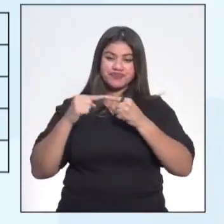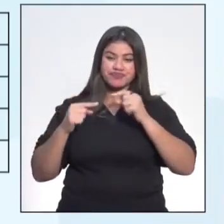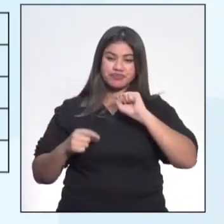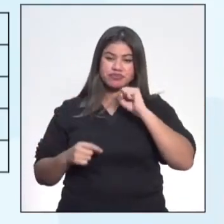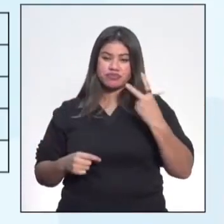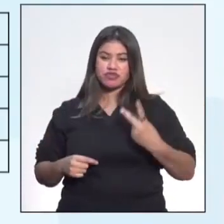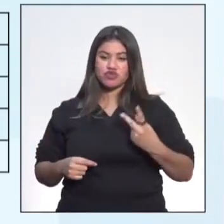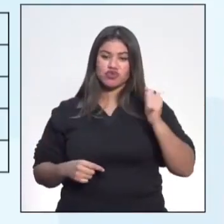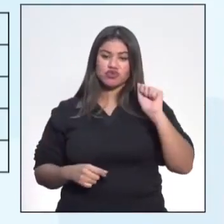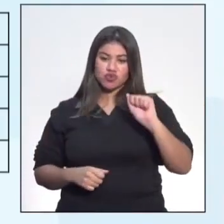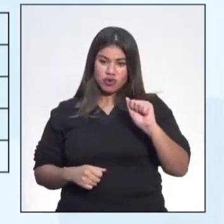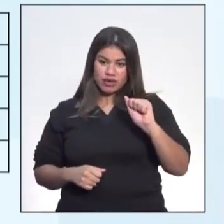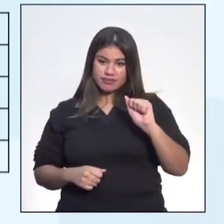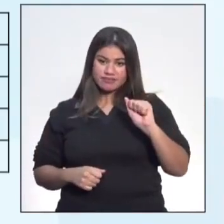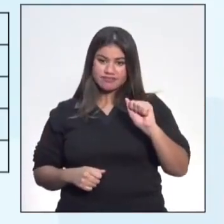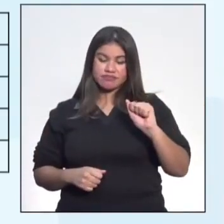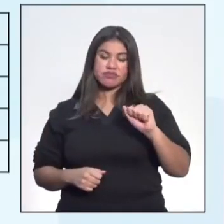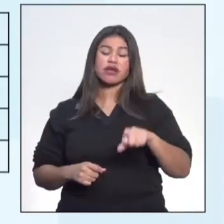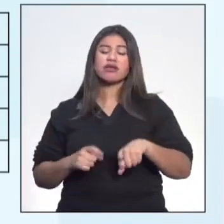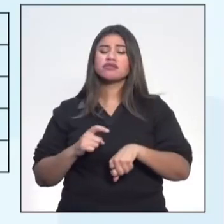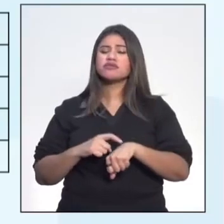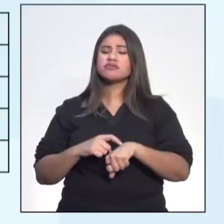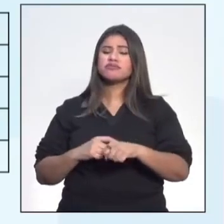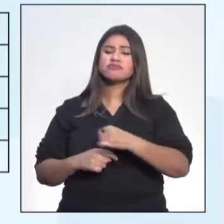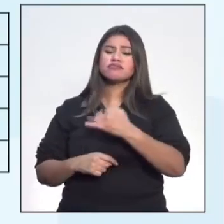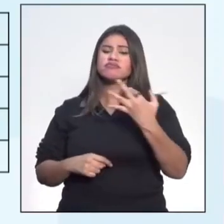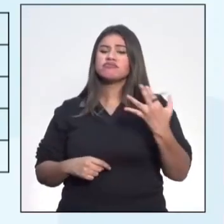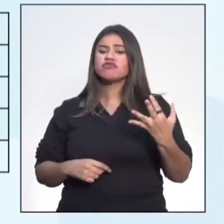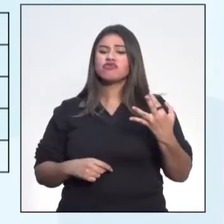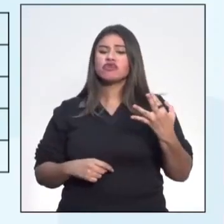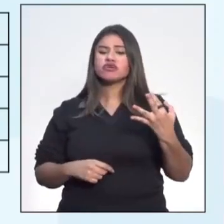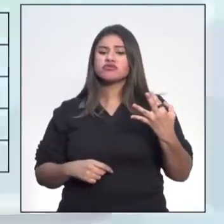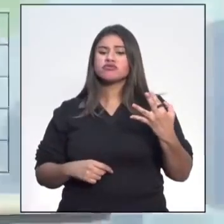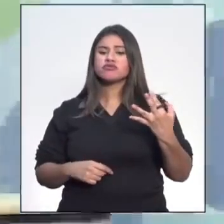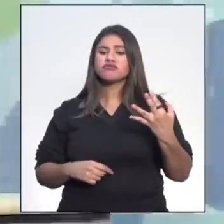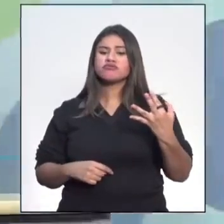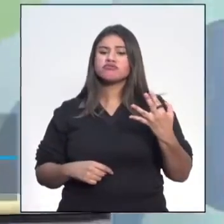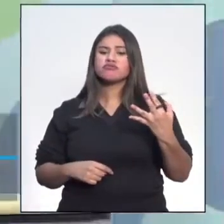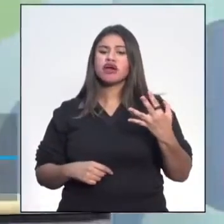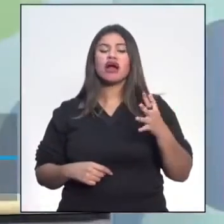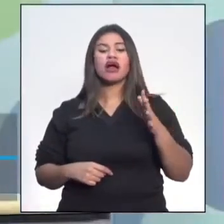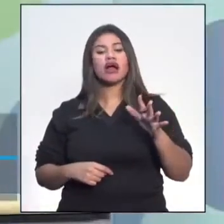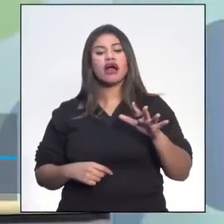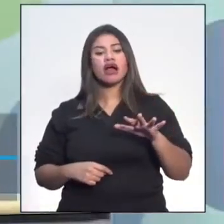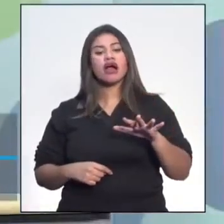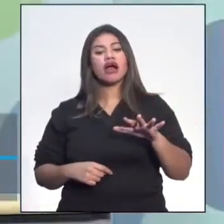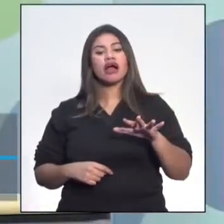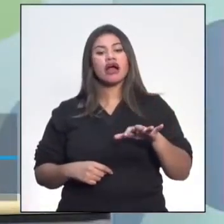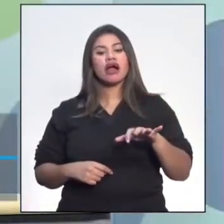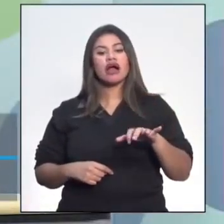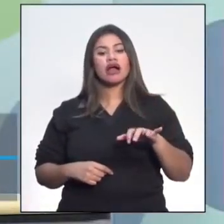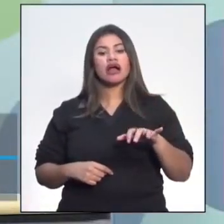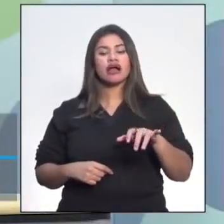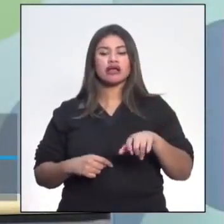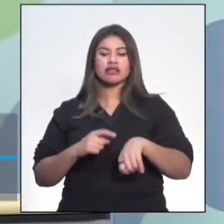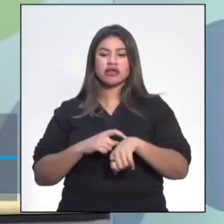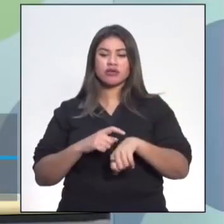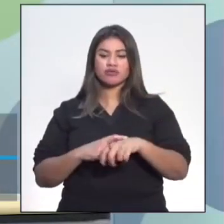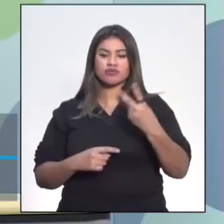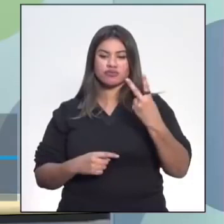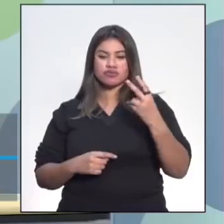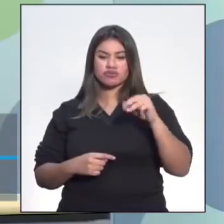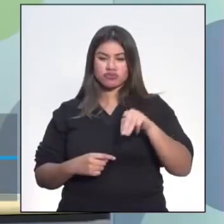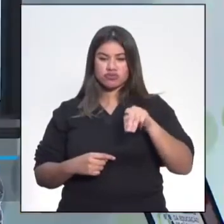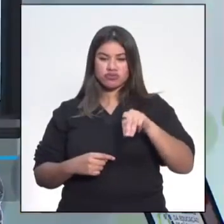valor do A. Sim? Professora Inês, quanto tempo a gente tem para esse chat? Professora Roberta, nossos alunos têm 2 minutos para